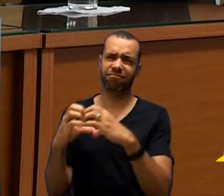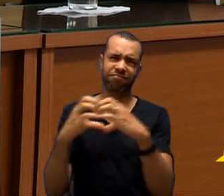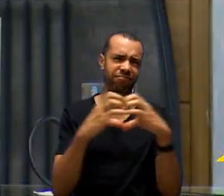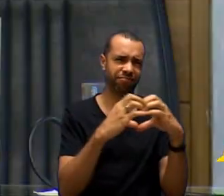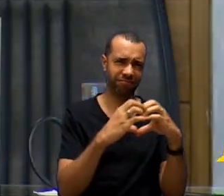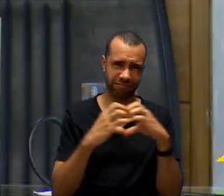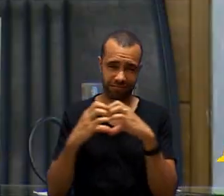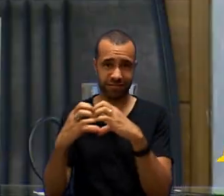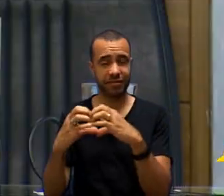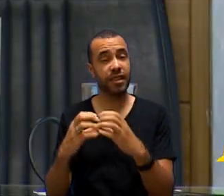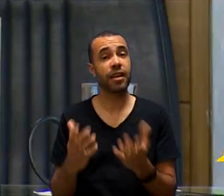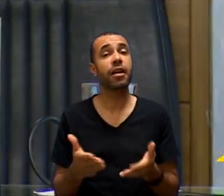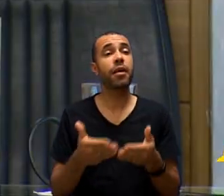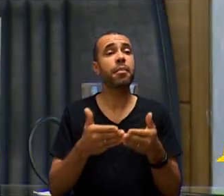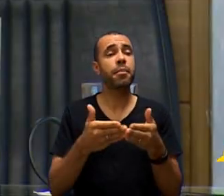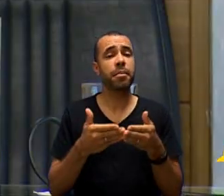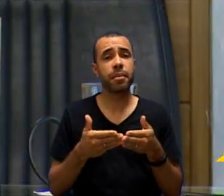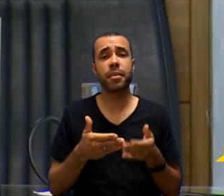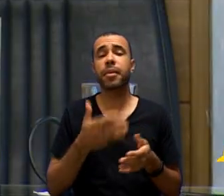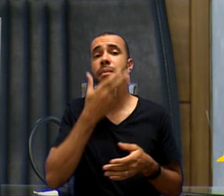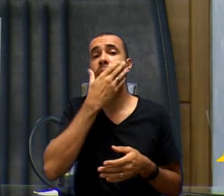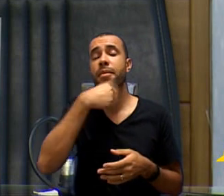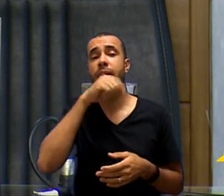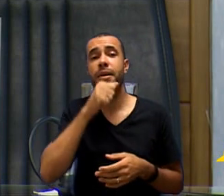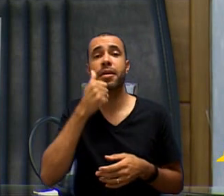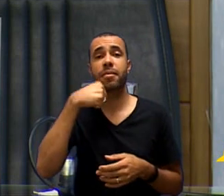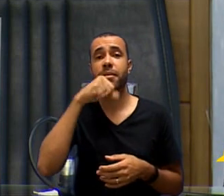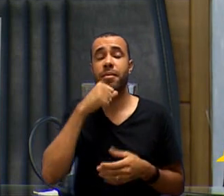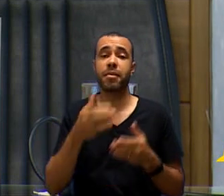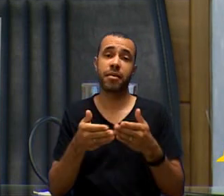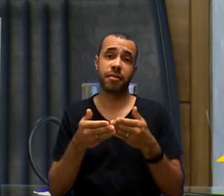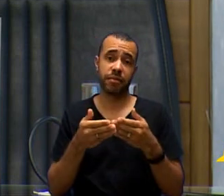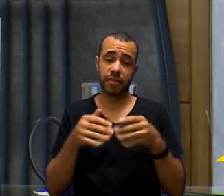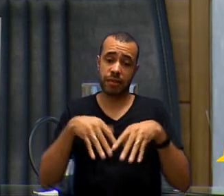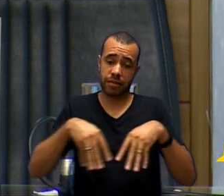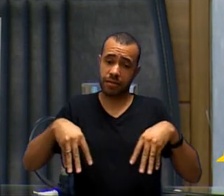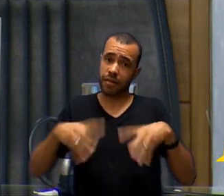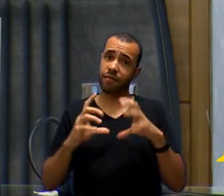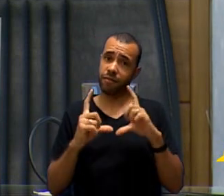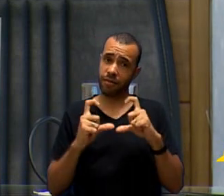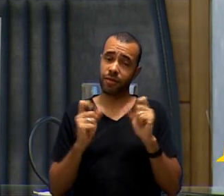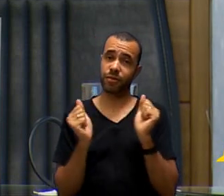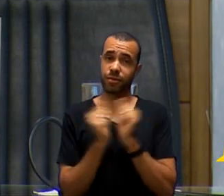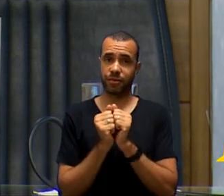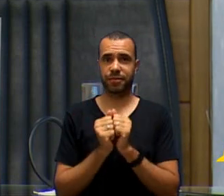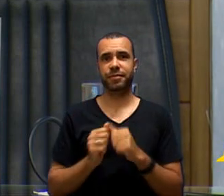E eu peço a todos os pais que venham aqui na frente para a gente tirar uma foto juntos.